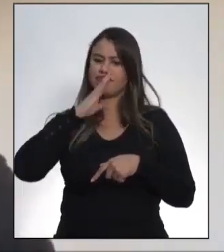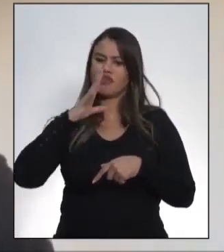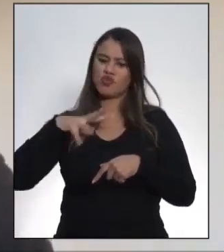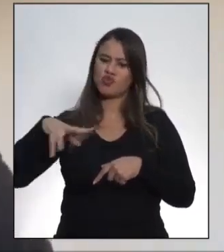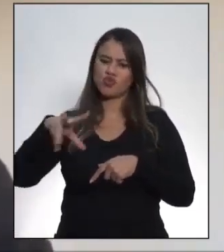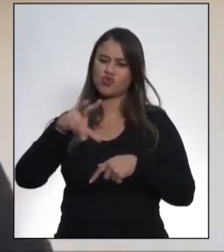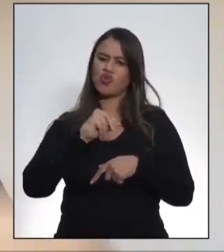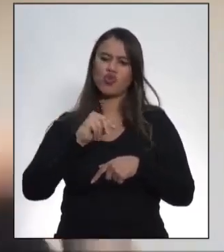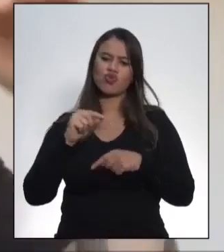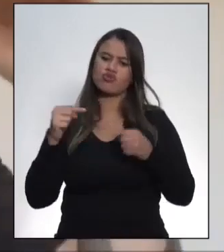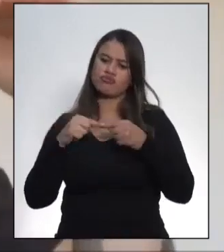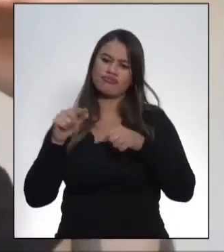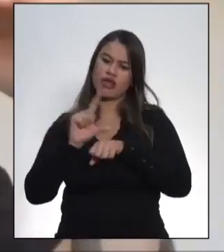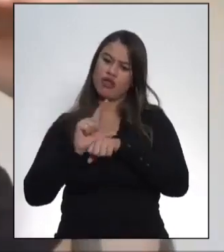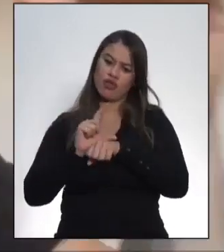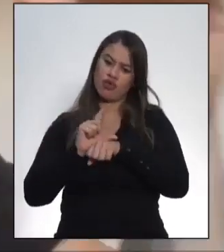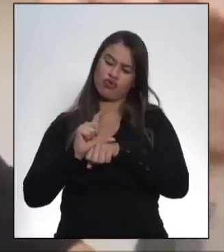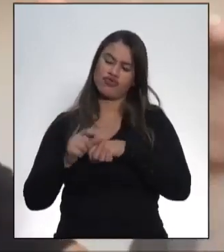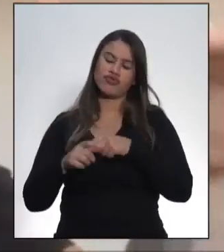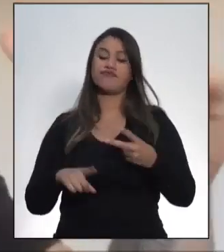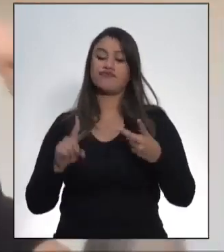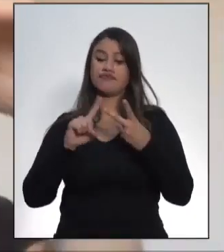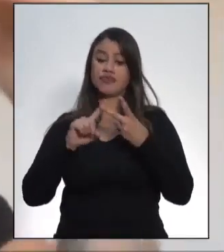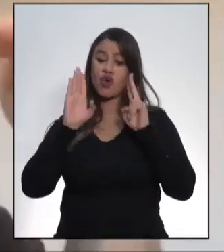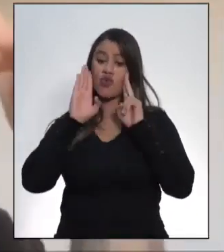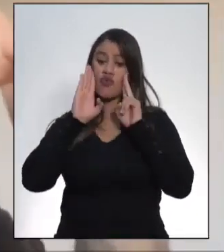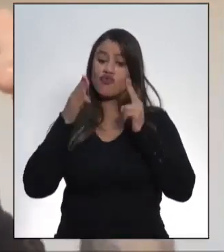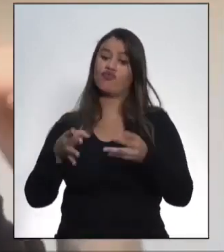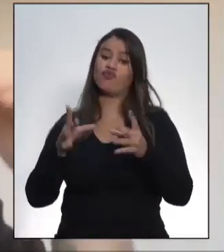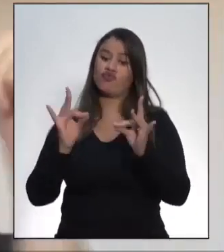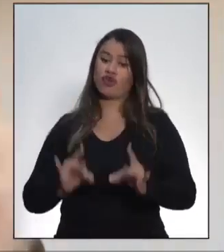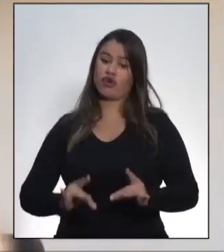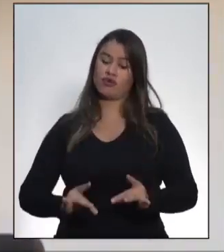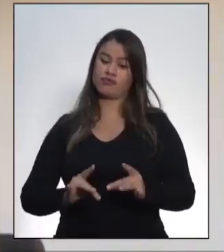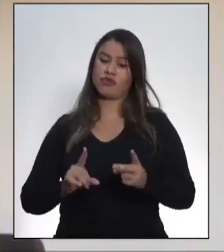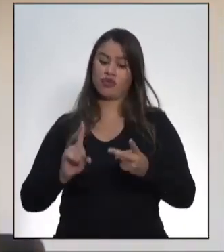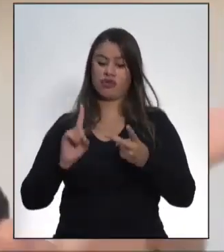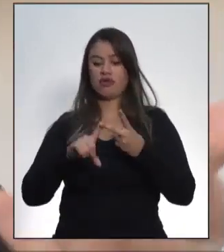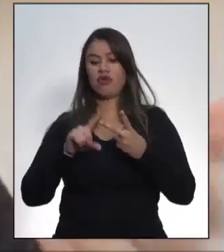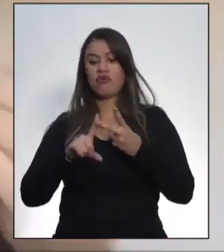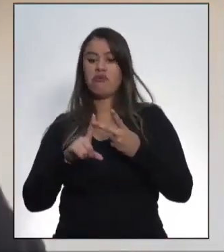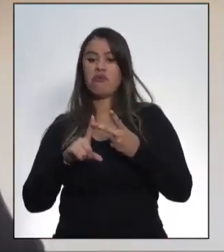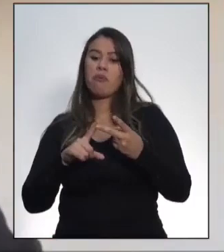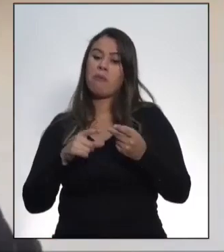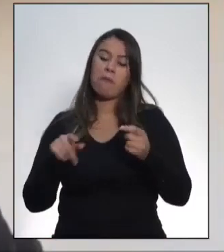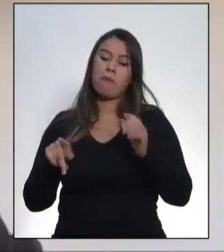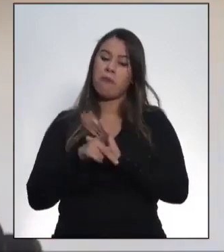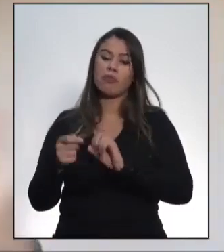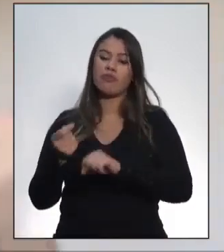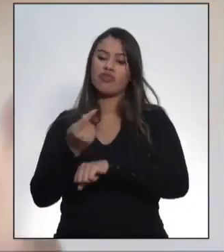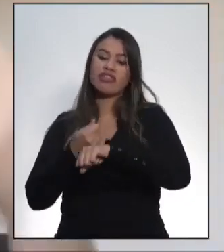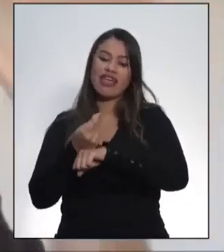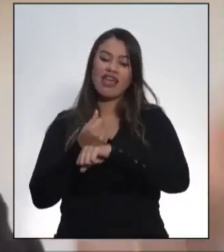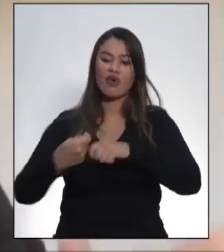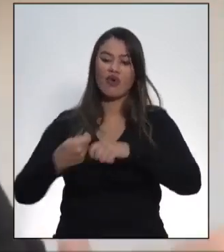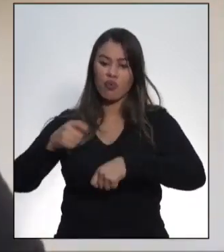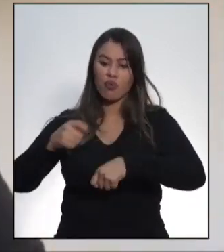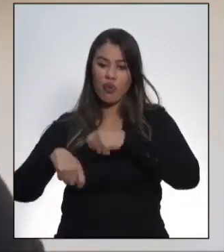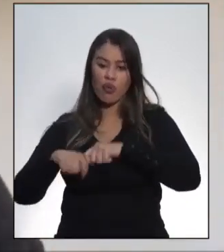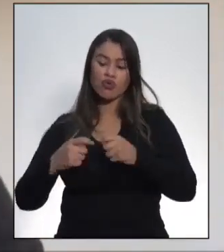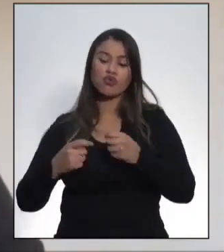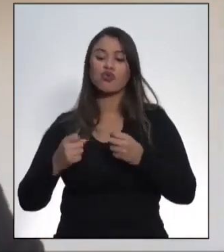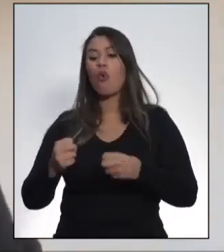de loja, e a documentação que é específica, tanto específica para o teu tipo de negócio, quanto específica para a tua